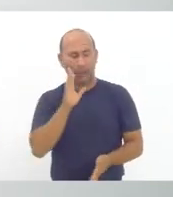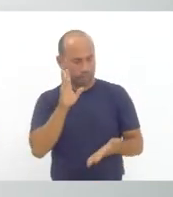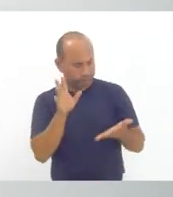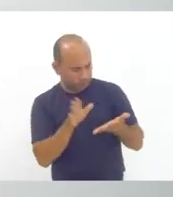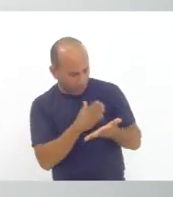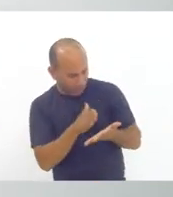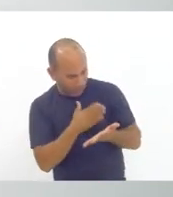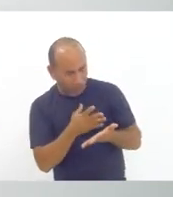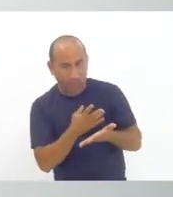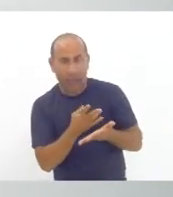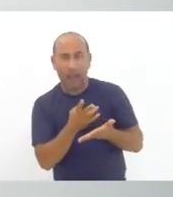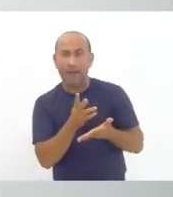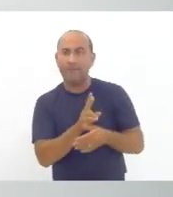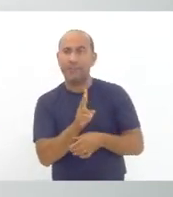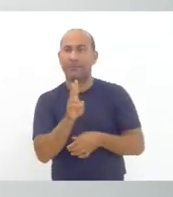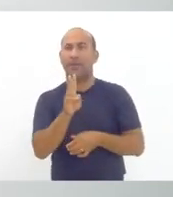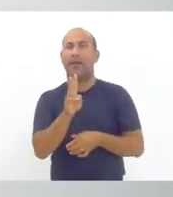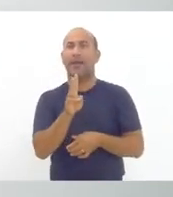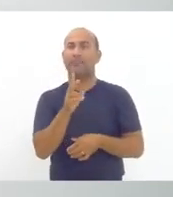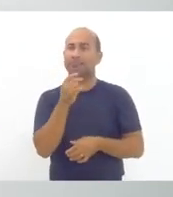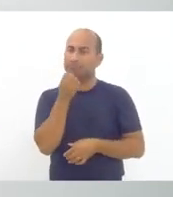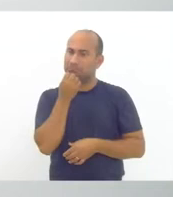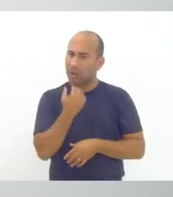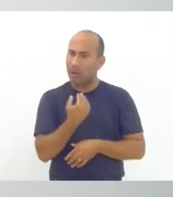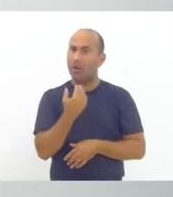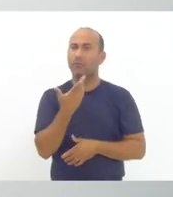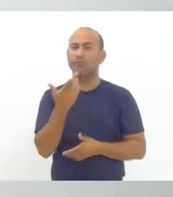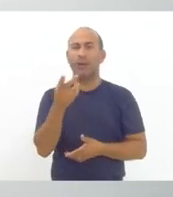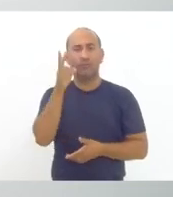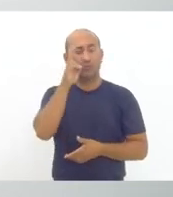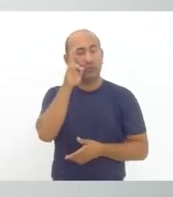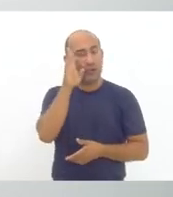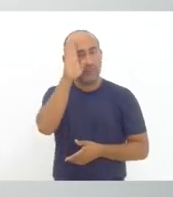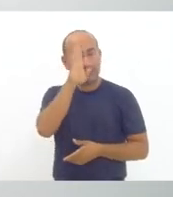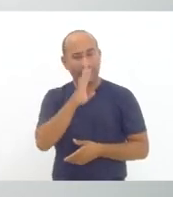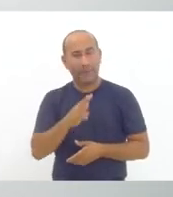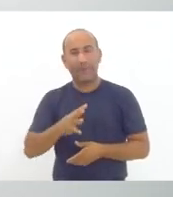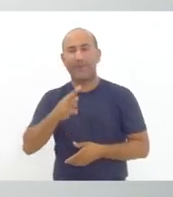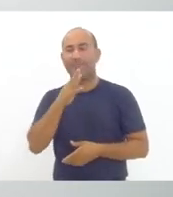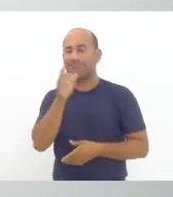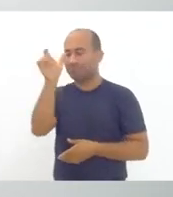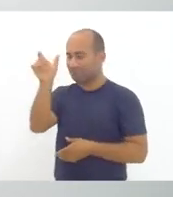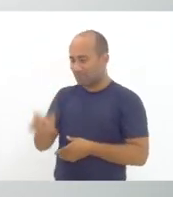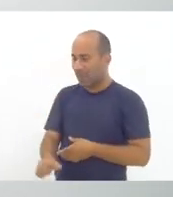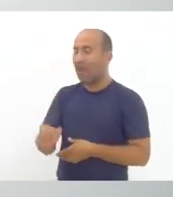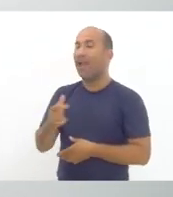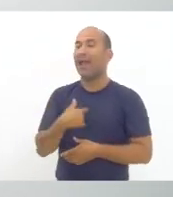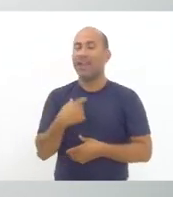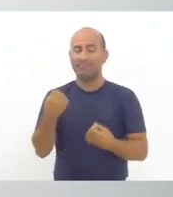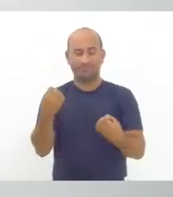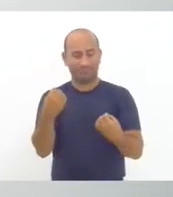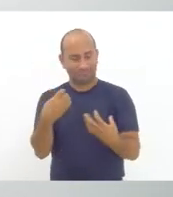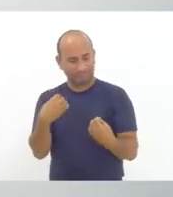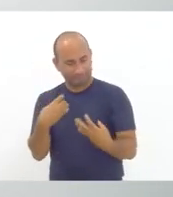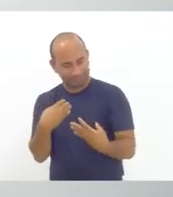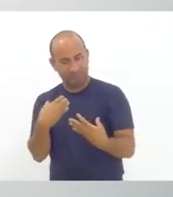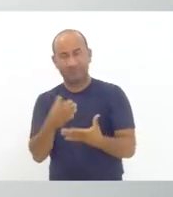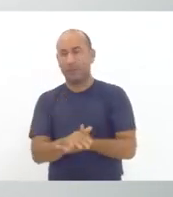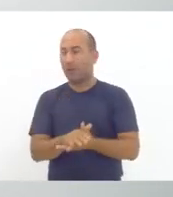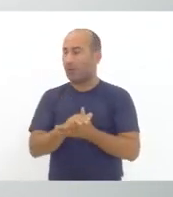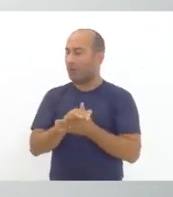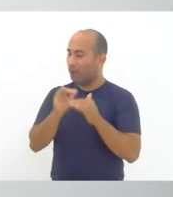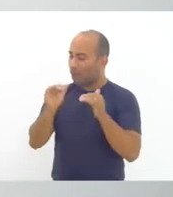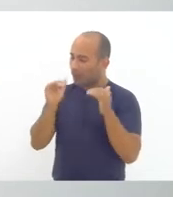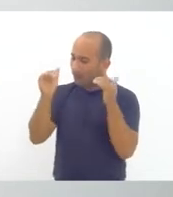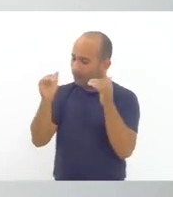e isso me ajudou até hoje o pouco que eu conheço história do Brasil Professor Chico Alencar foi que nos ensinou então uma honra